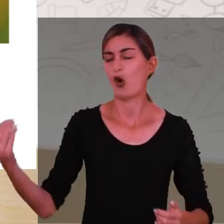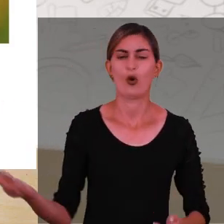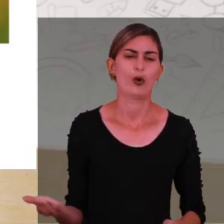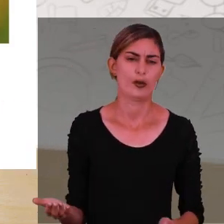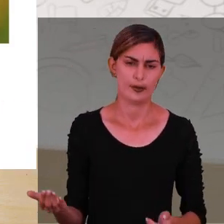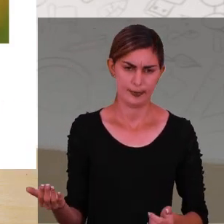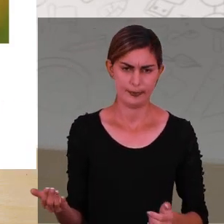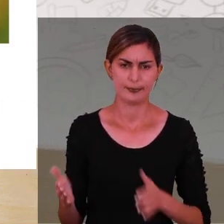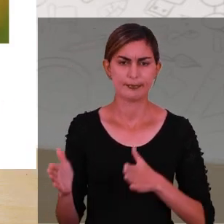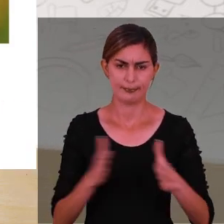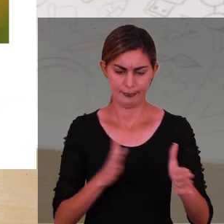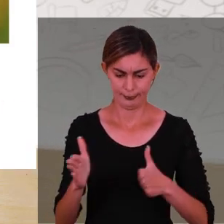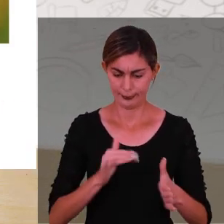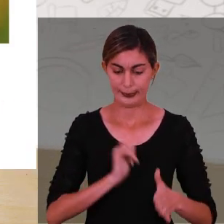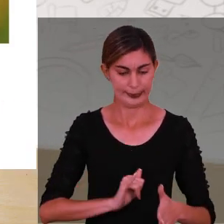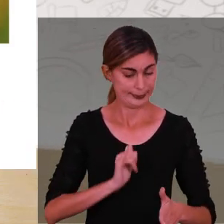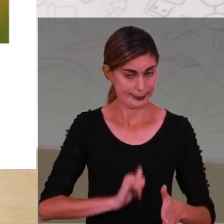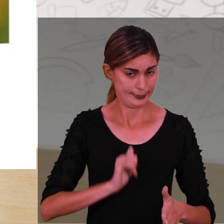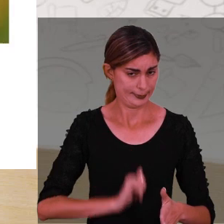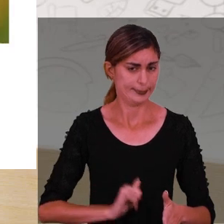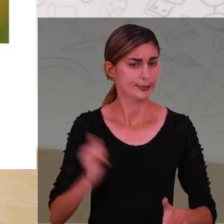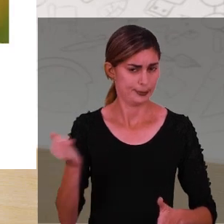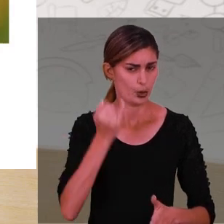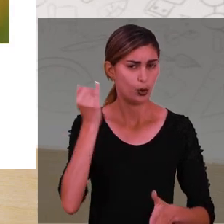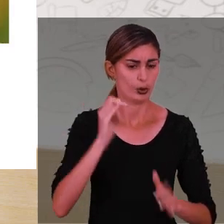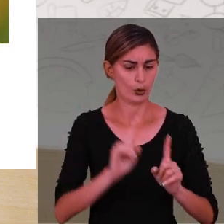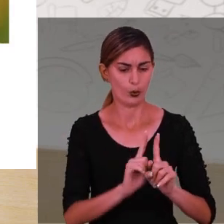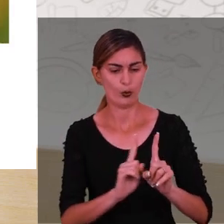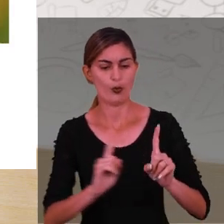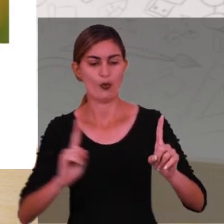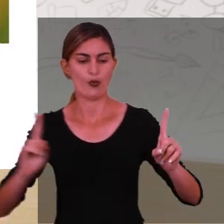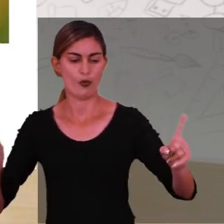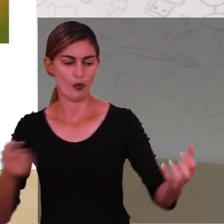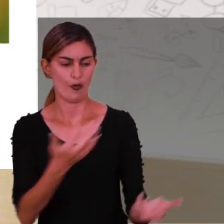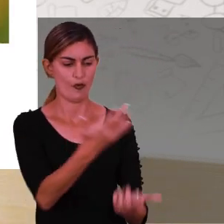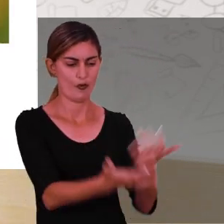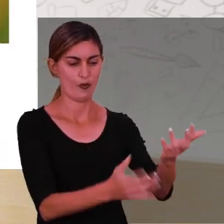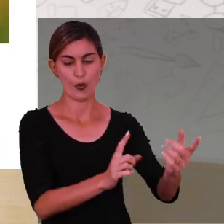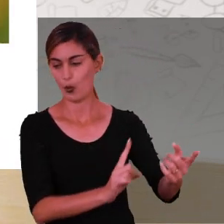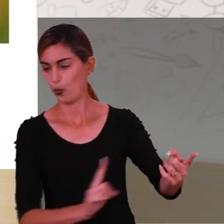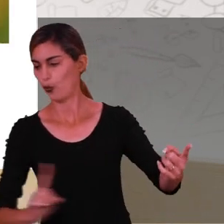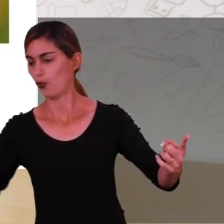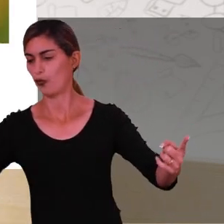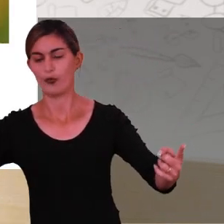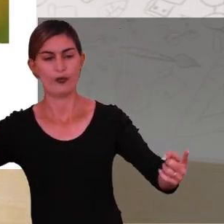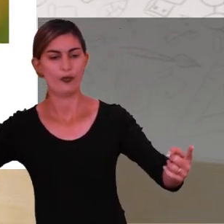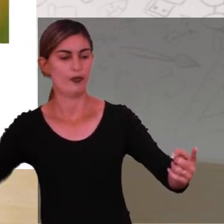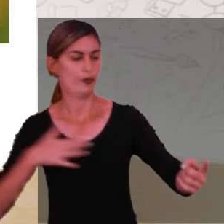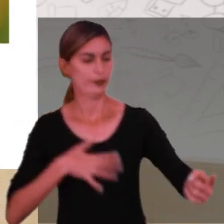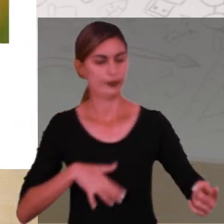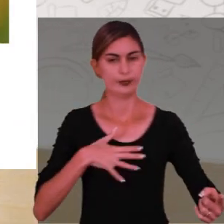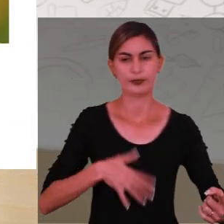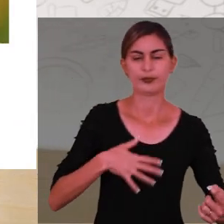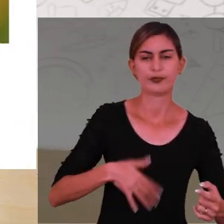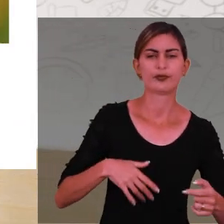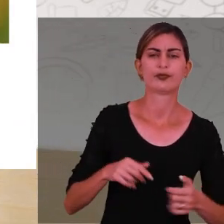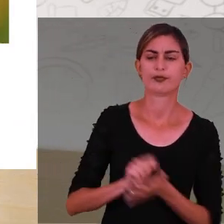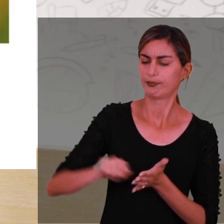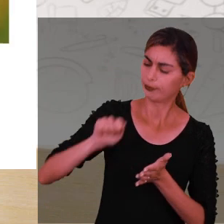neste intervalo, detalhe muito importante, ele se afasta das proximidades do forno e